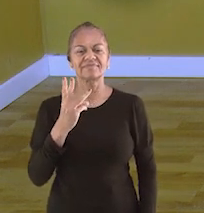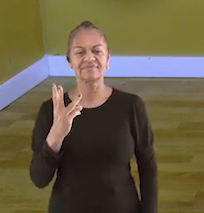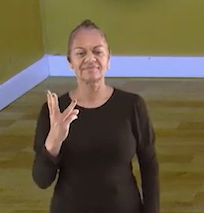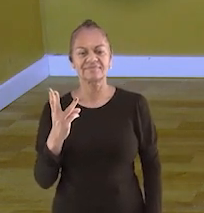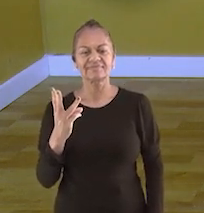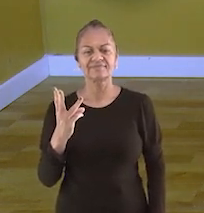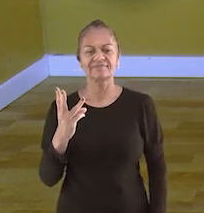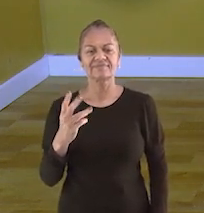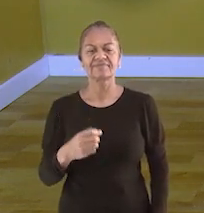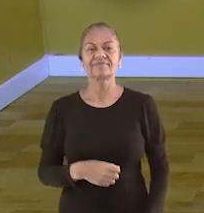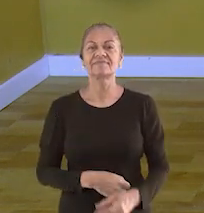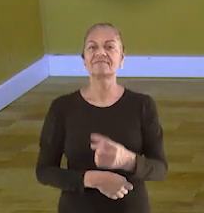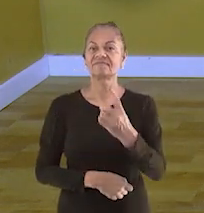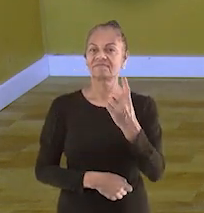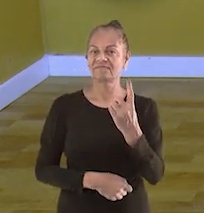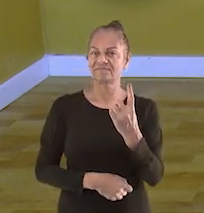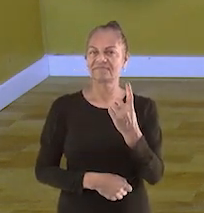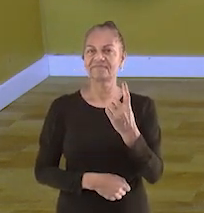1, 2, 3.